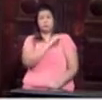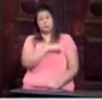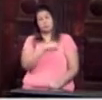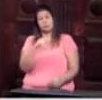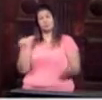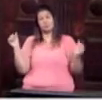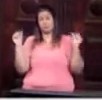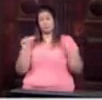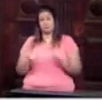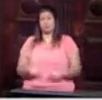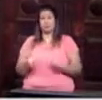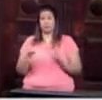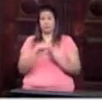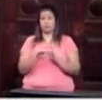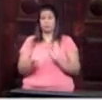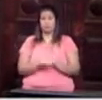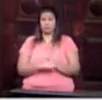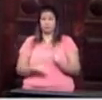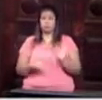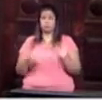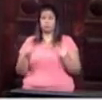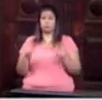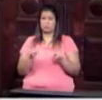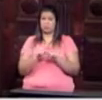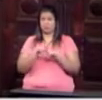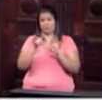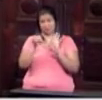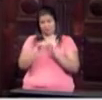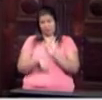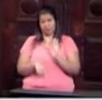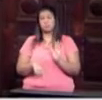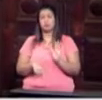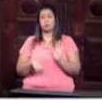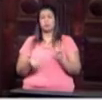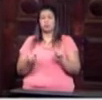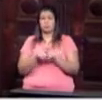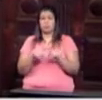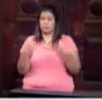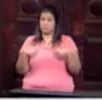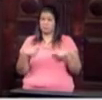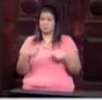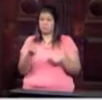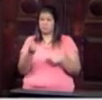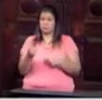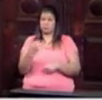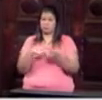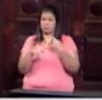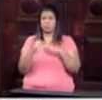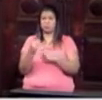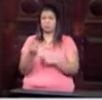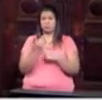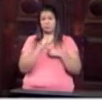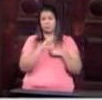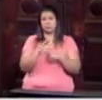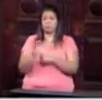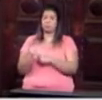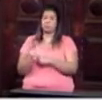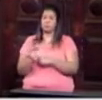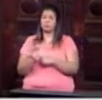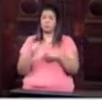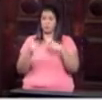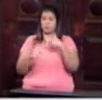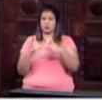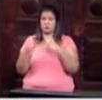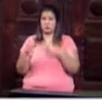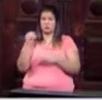reclama mais receitas e em que o Rio de Janeiro não pode abrir mão de mais recursos para custear os serviços públicos estaduais, para